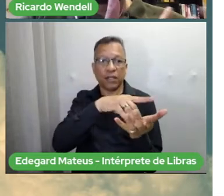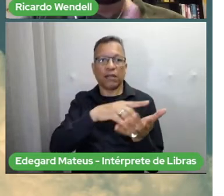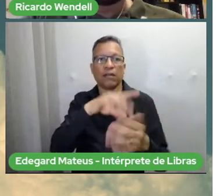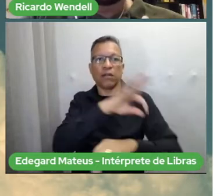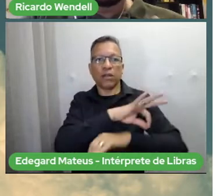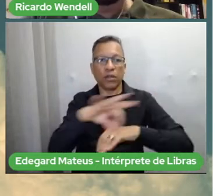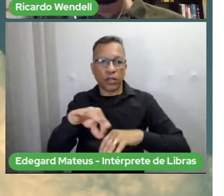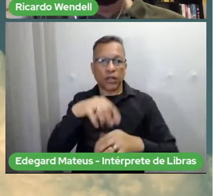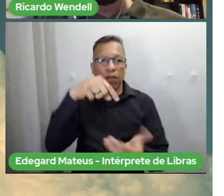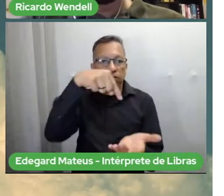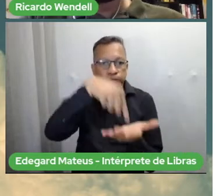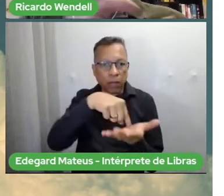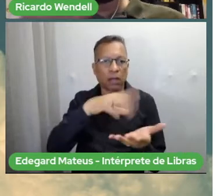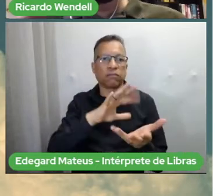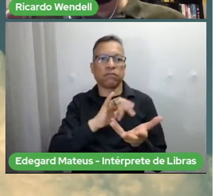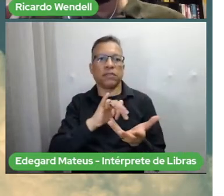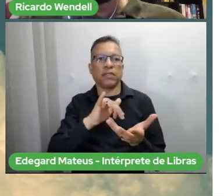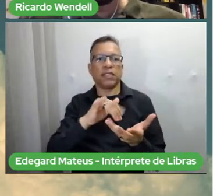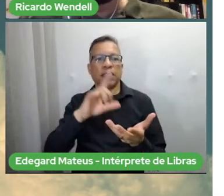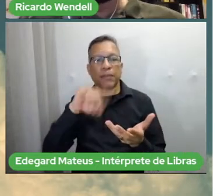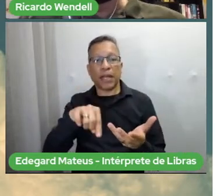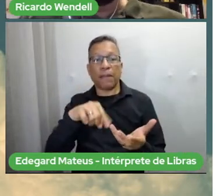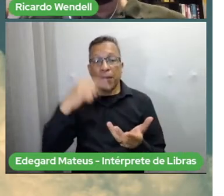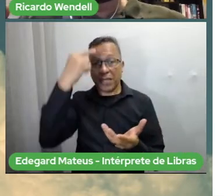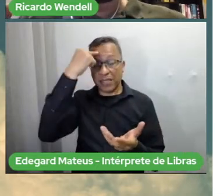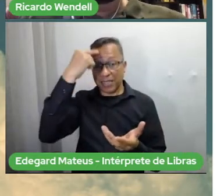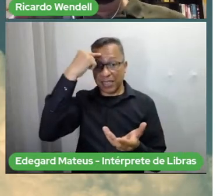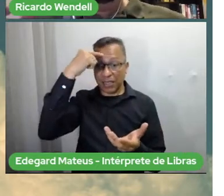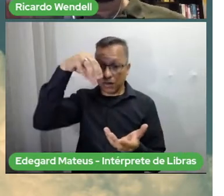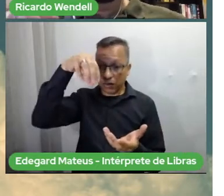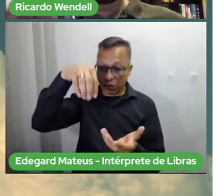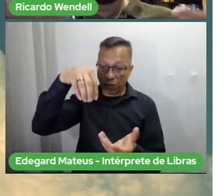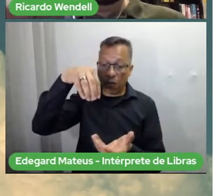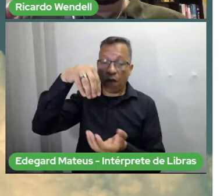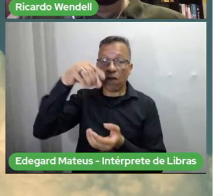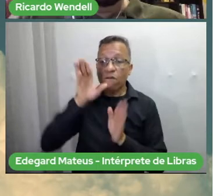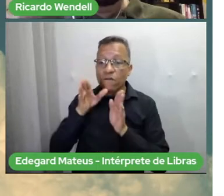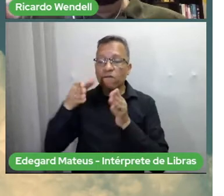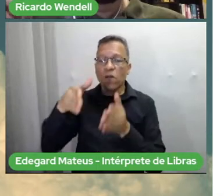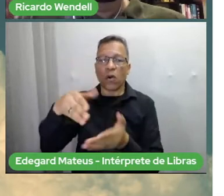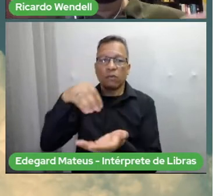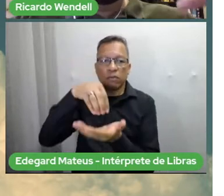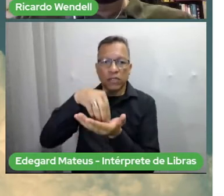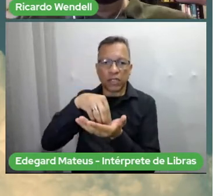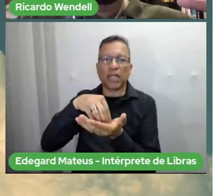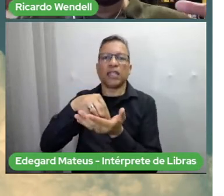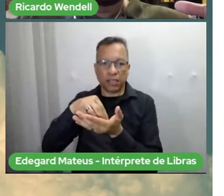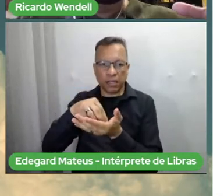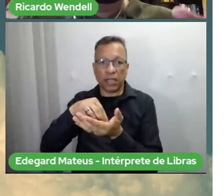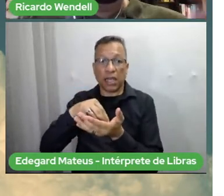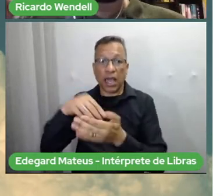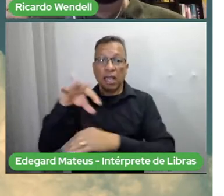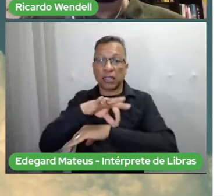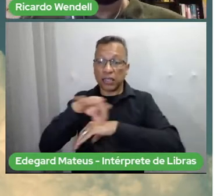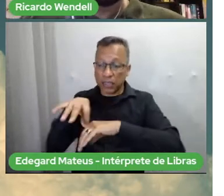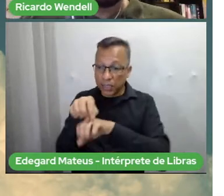data lake centralizado, para pensar em domínio como foco principal, pensar na arquitetura distribuída, pensar no ecossistema de dados. A gente